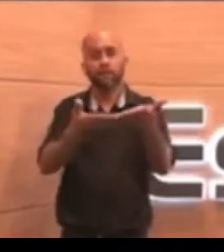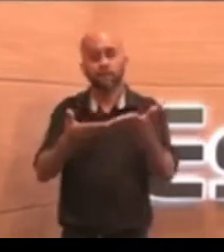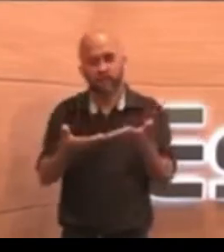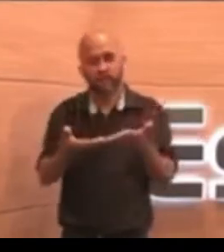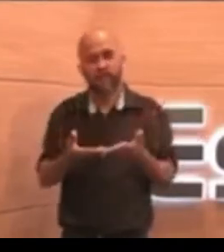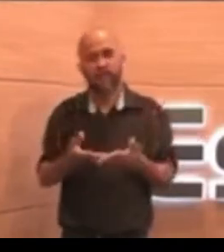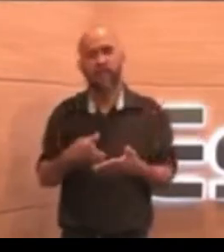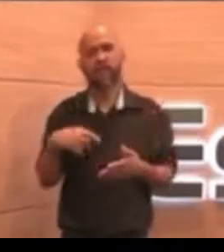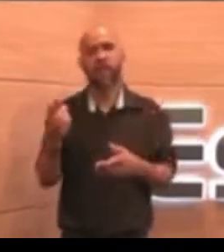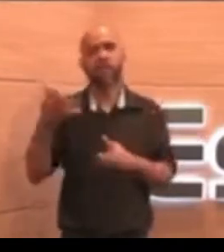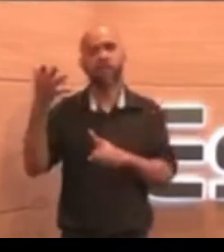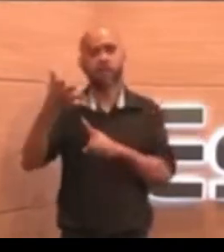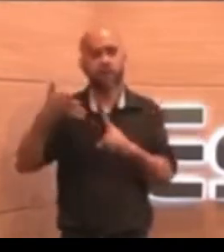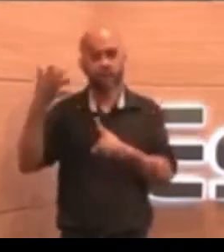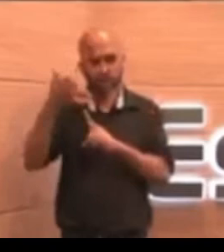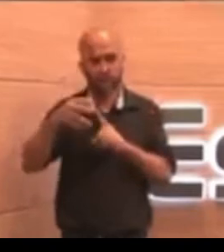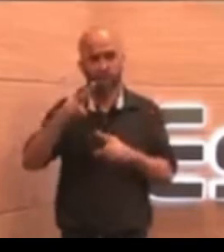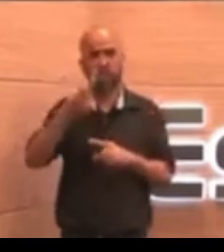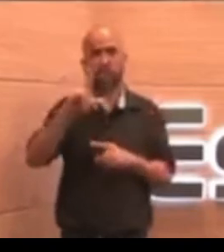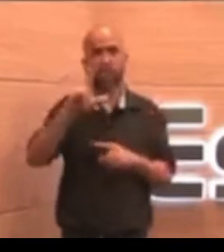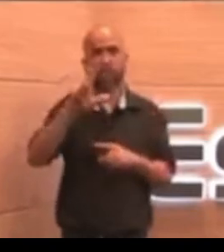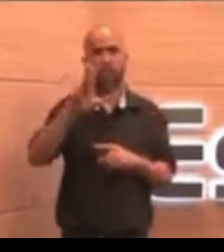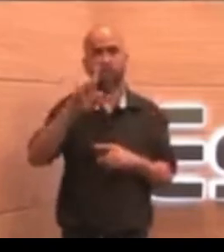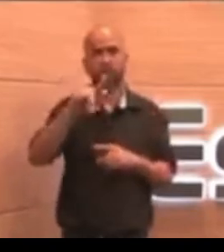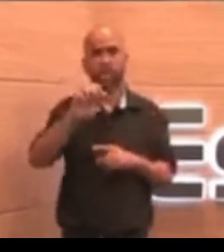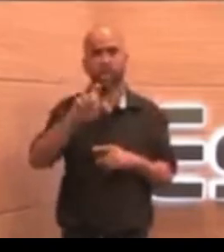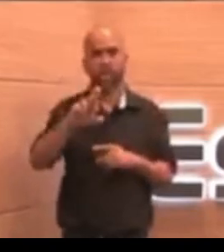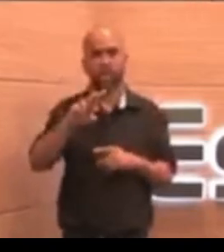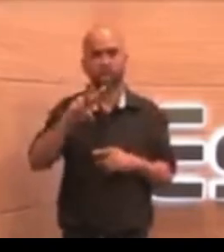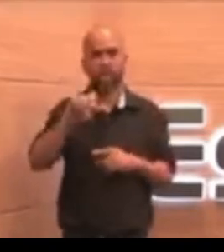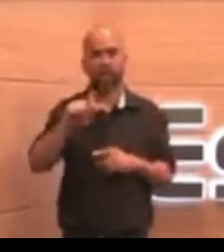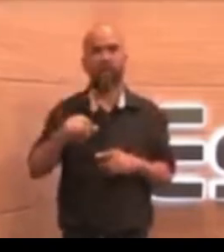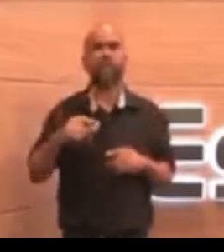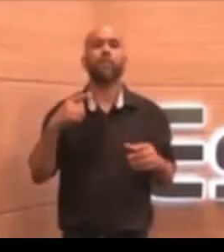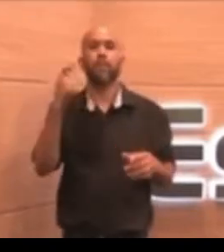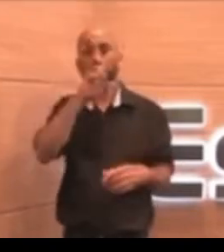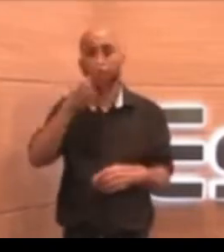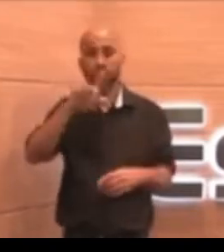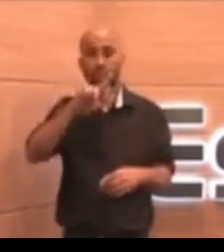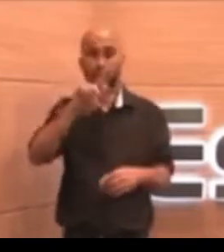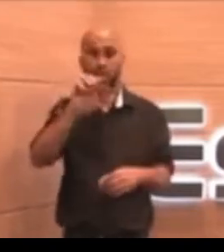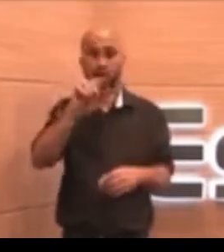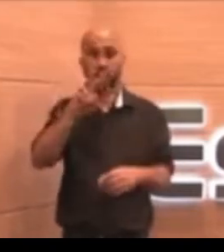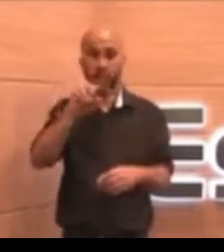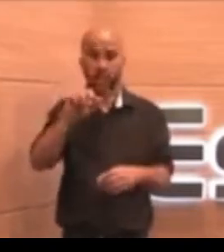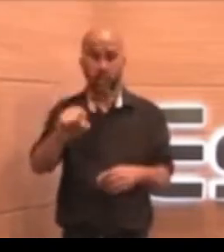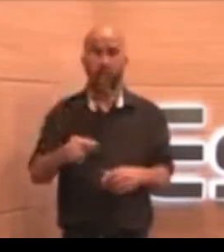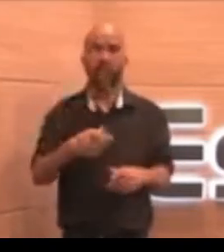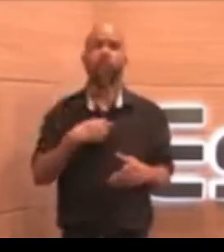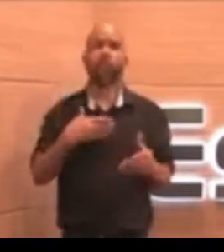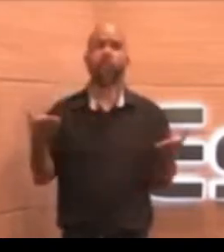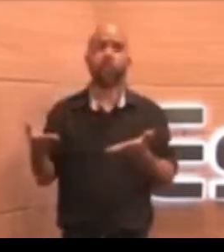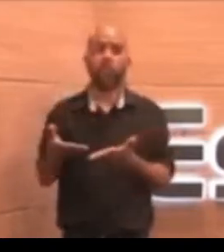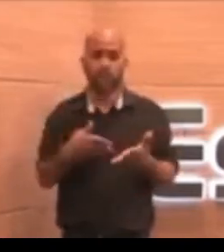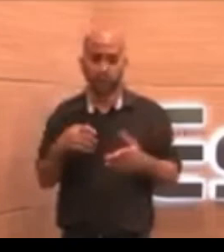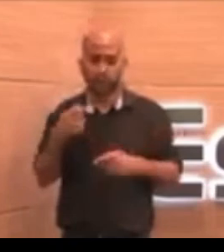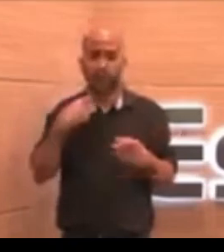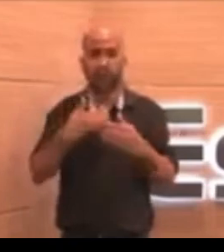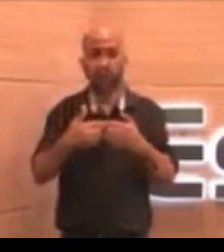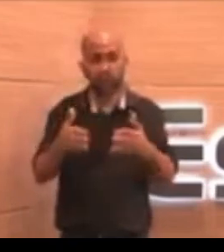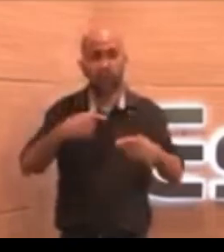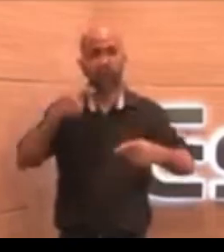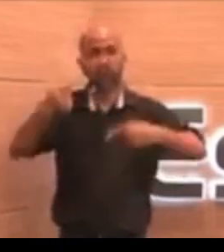viés racial na indústria de tecnologia. Eu sou Anderson Andrade, estudante de jornalismo. É o